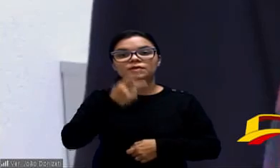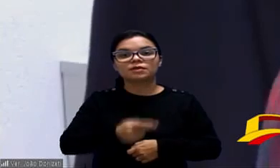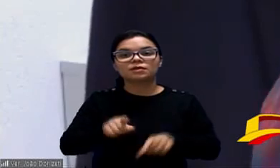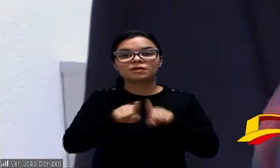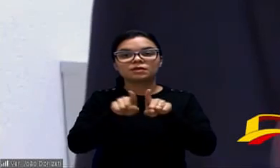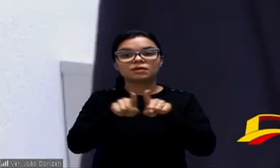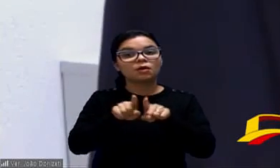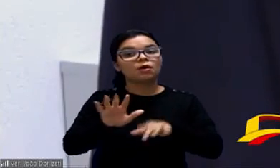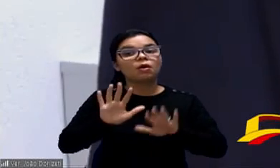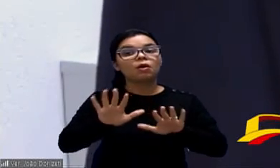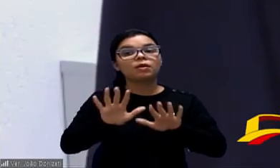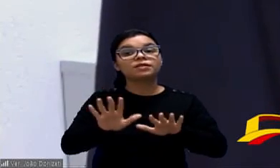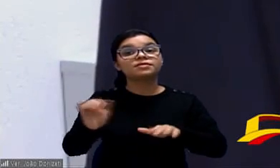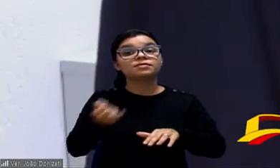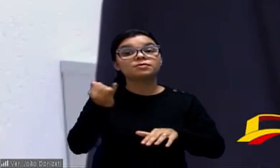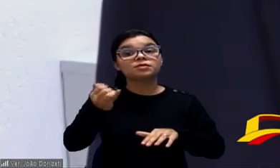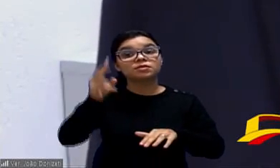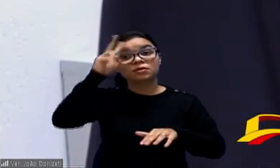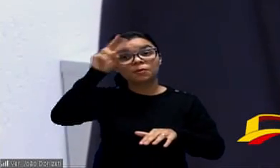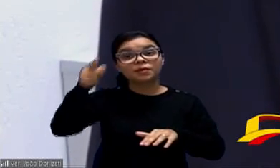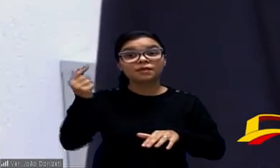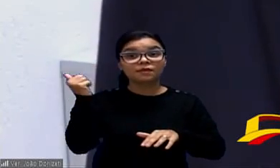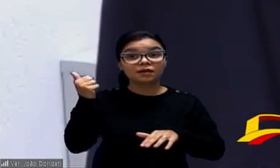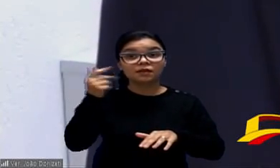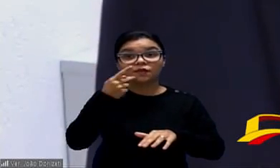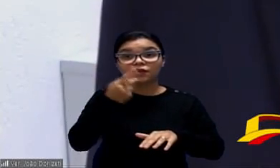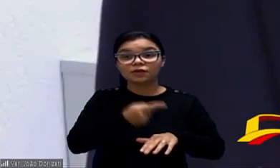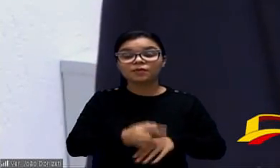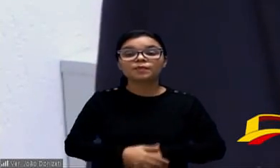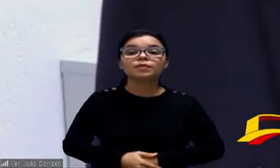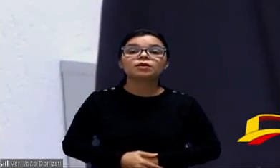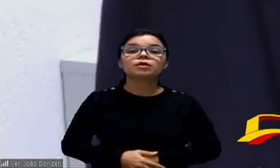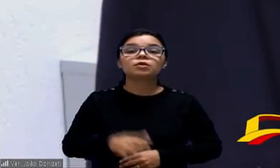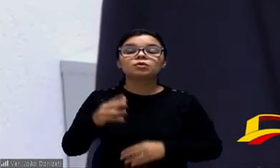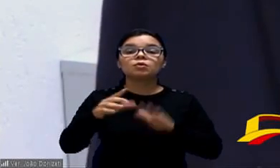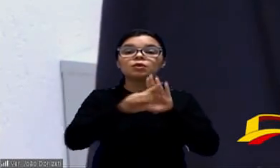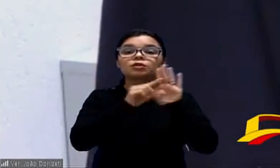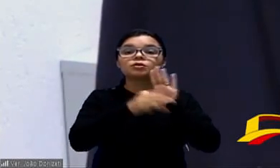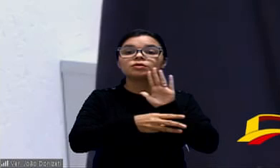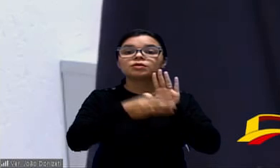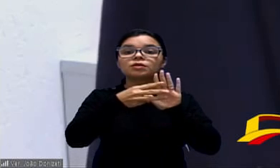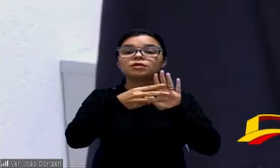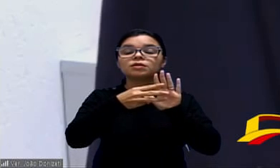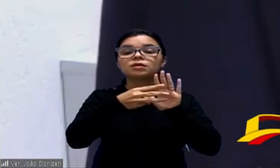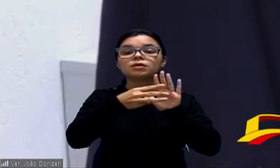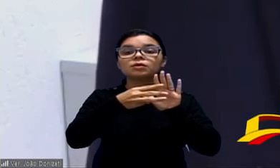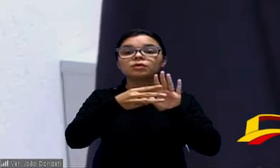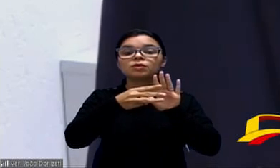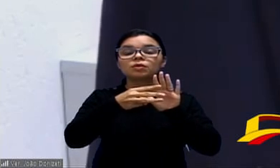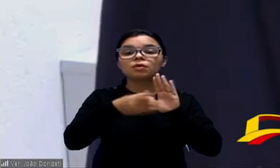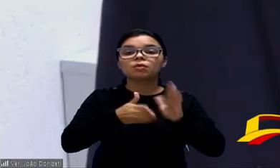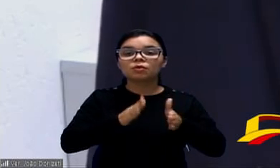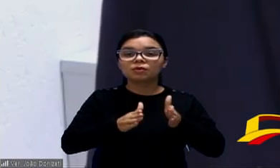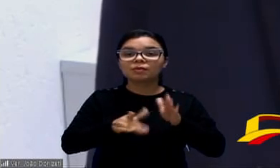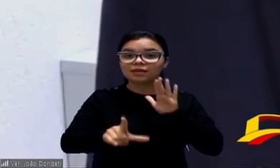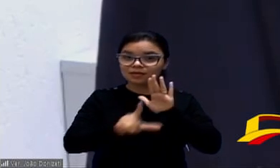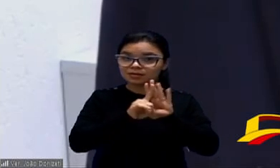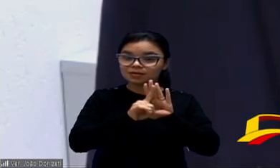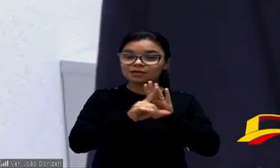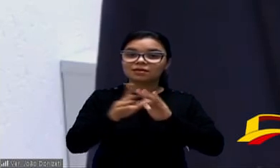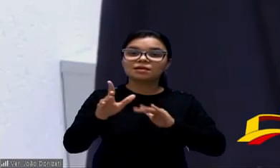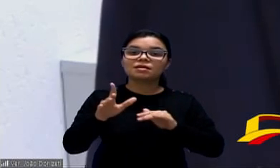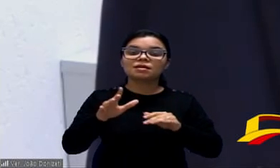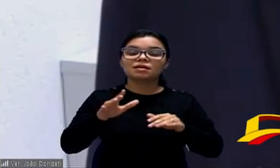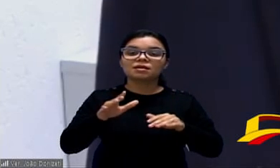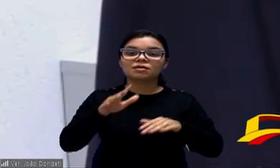Olha, isso é importante que estão me lembrando aqui. No artigo 3º, para o fiel cumprimento dessa lei, as agências bancárias e os